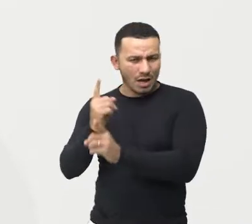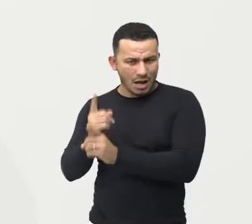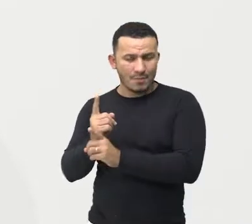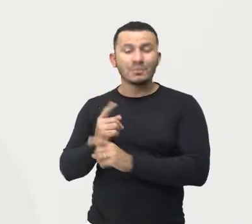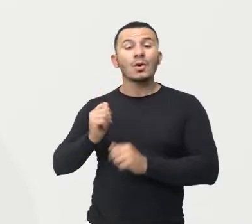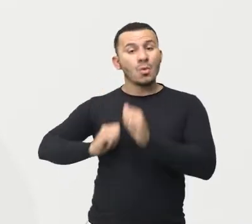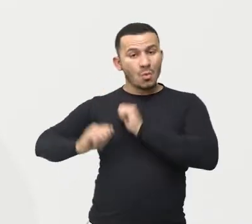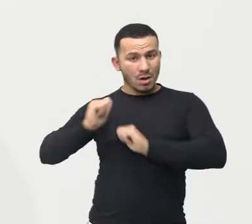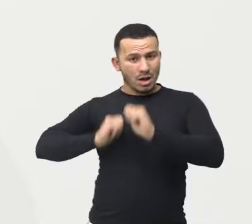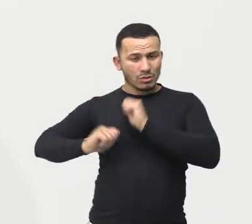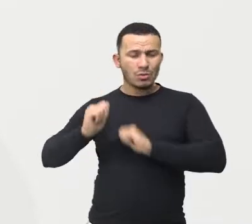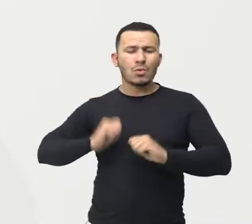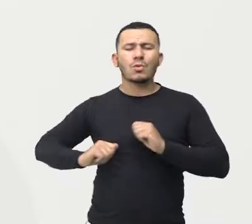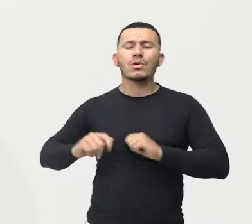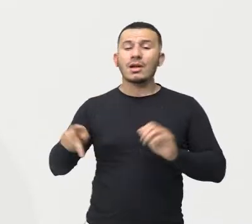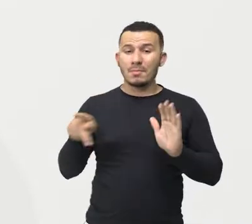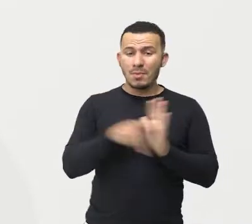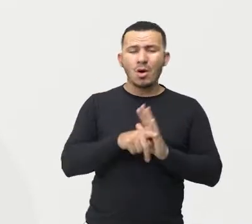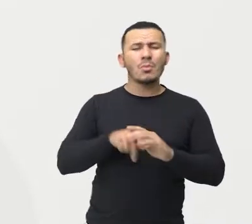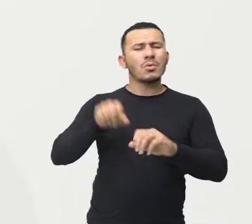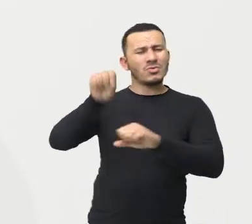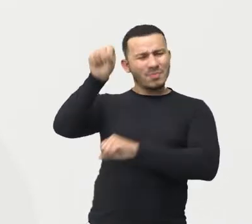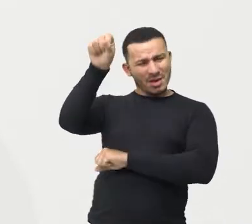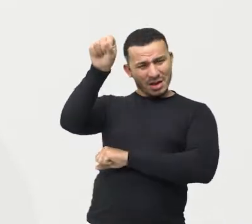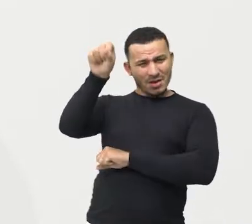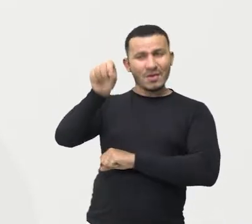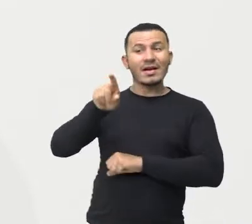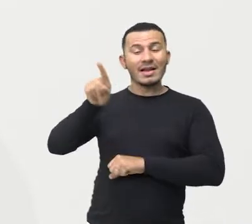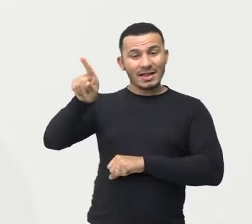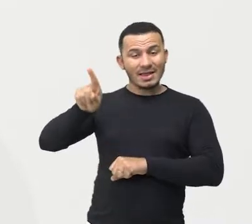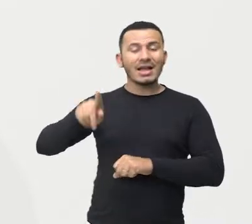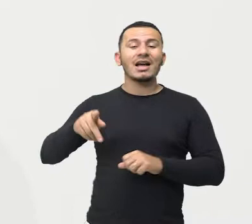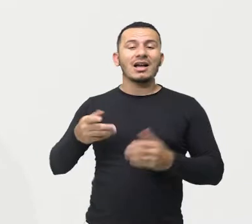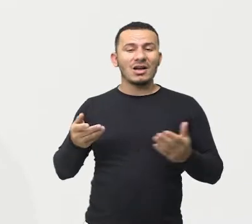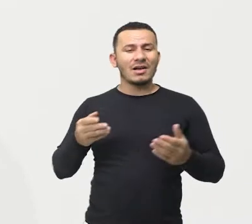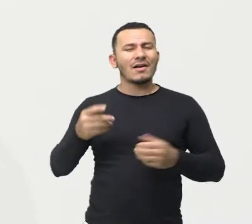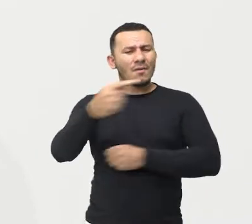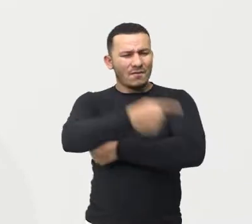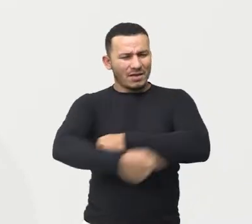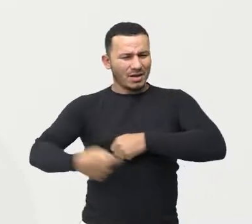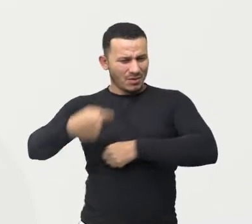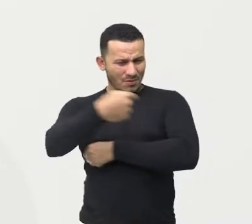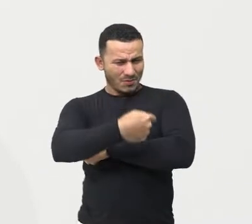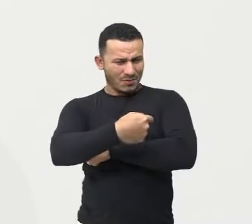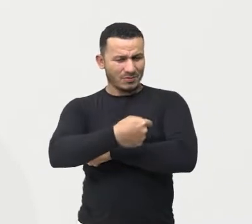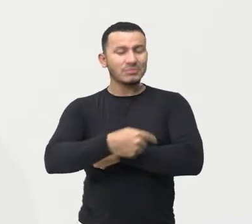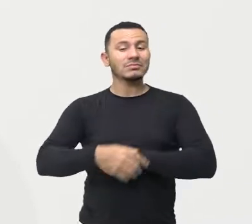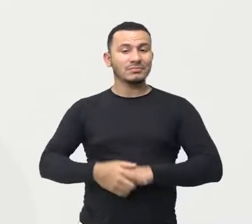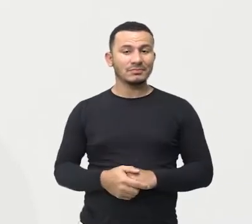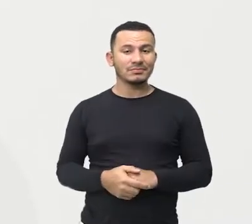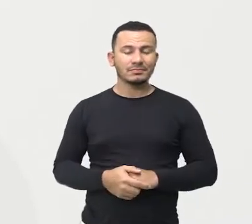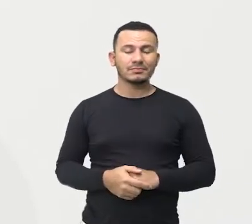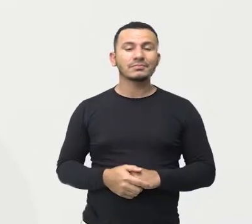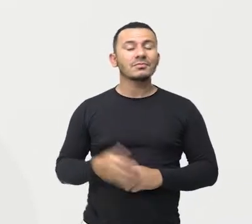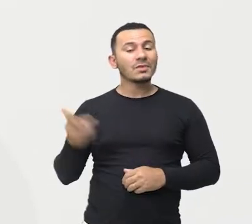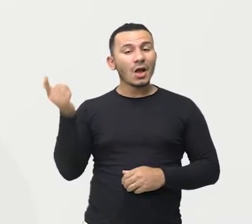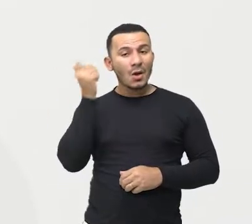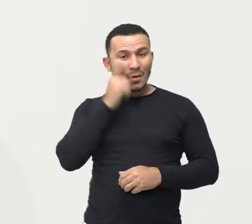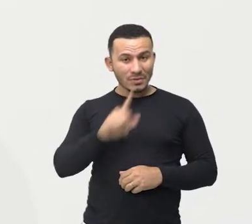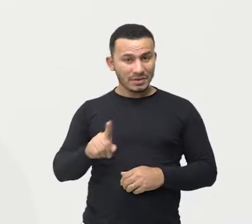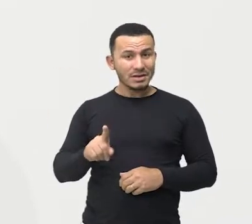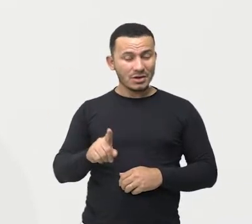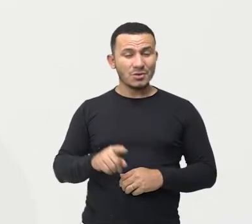os atores que interpretam os super-heróis na franquia Os Vingadores. E deu